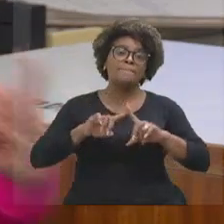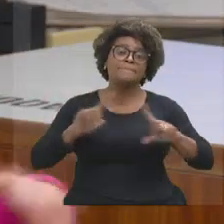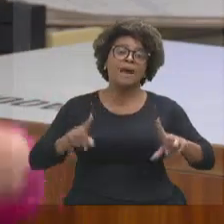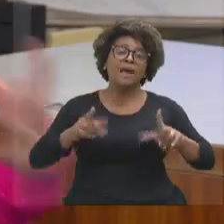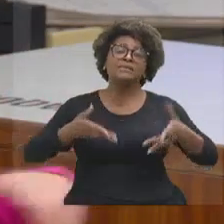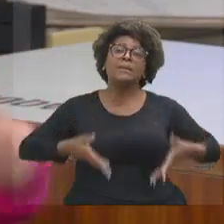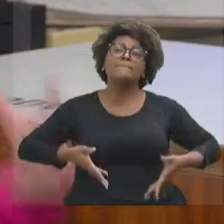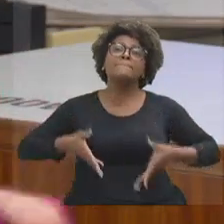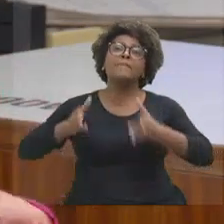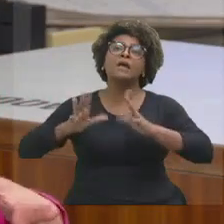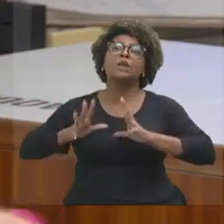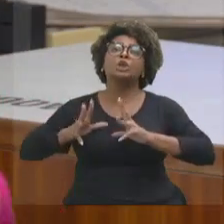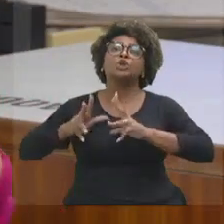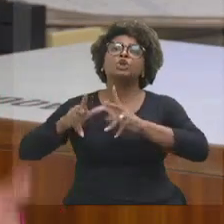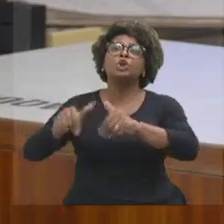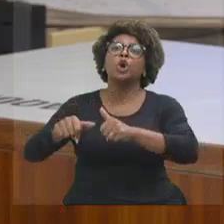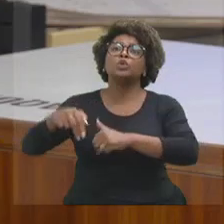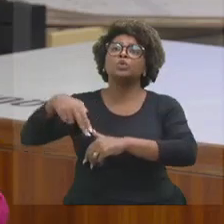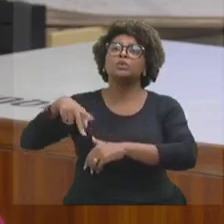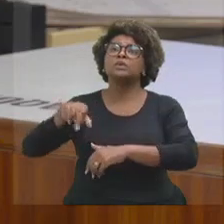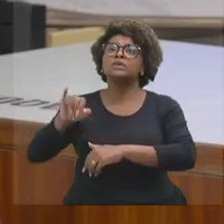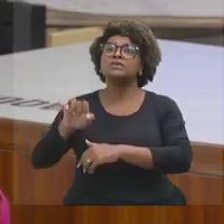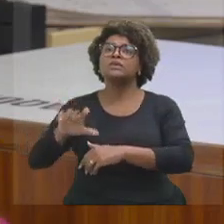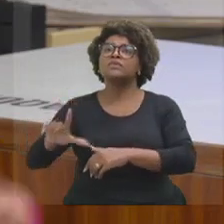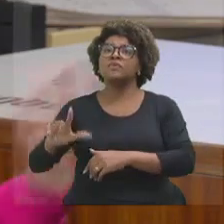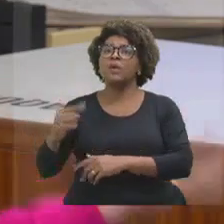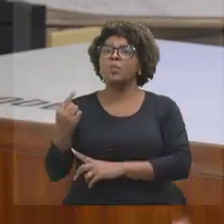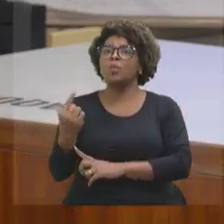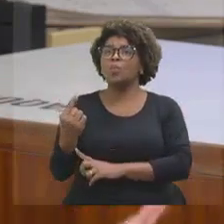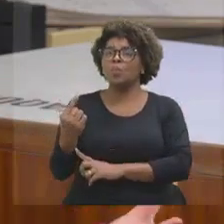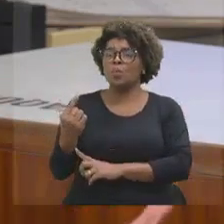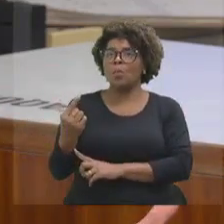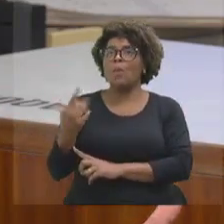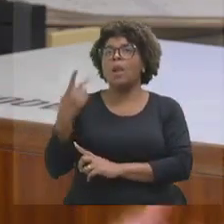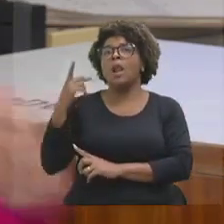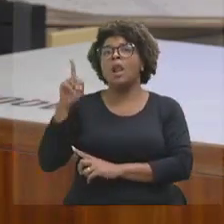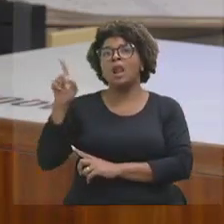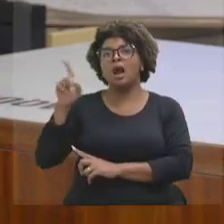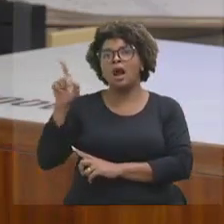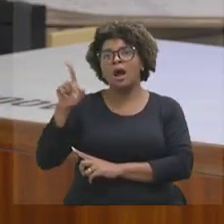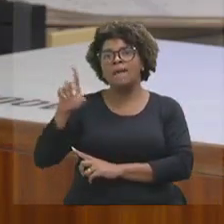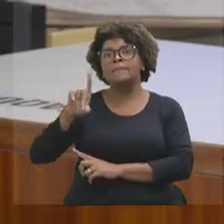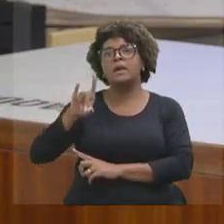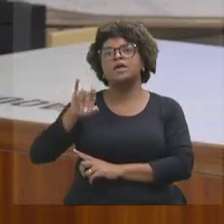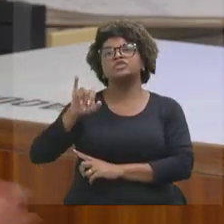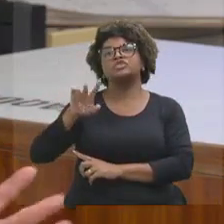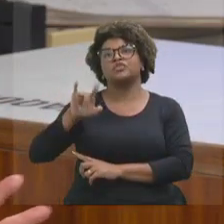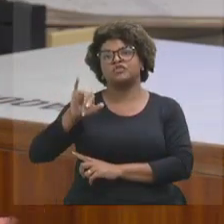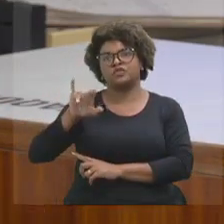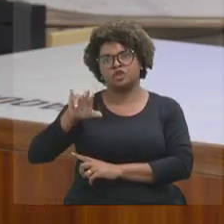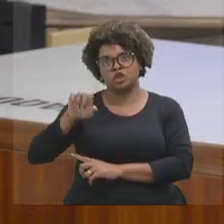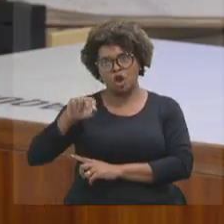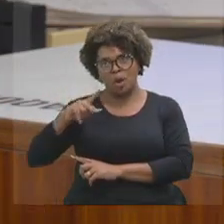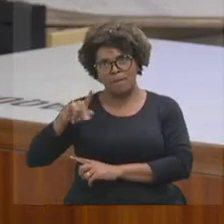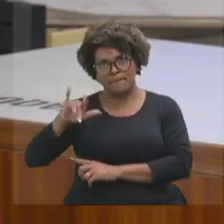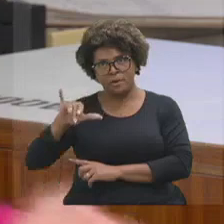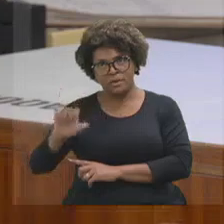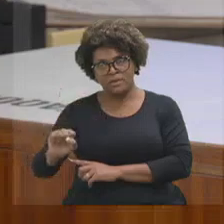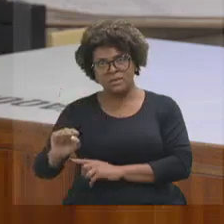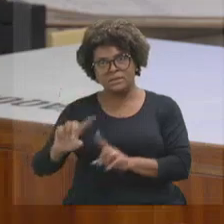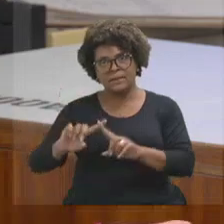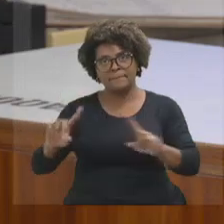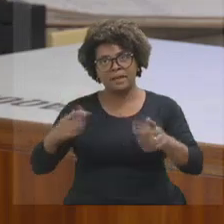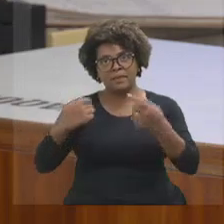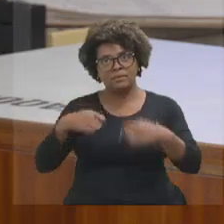estão nesse processo de consertar isso parece que tem uma comunicação muito boa em secretário municipal de saúde o pessoal da regulação para resolver mas